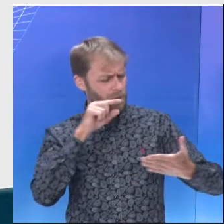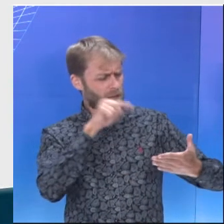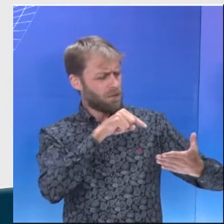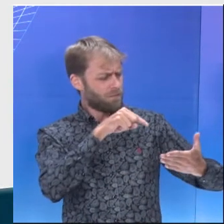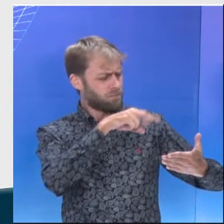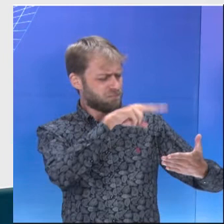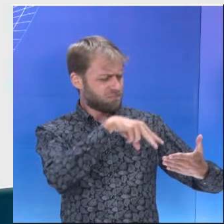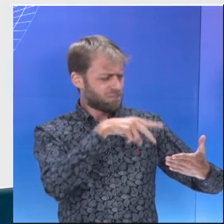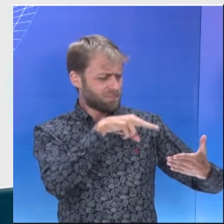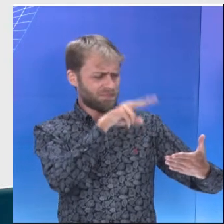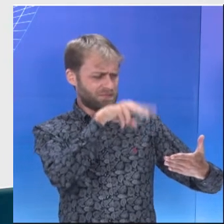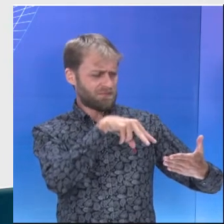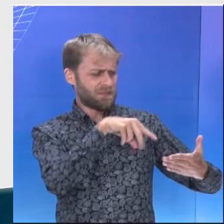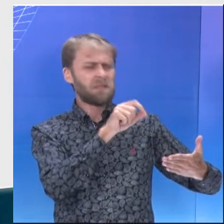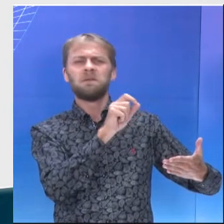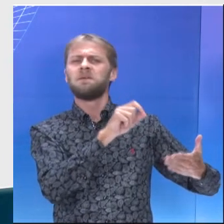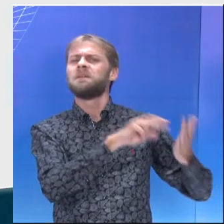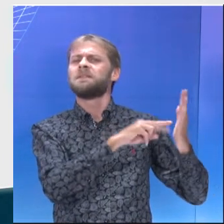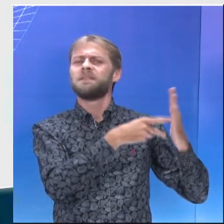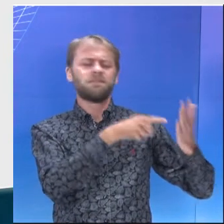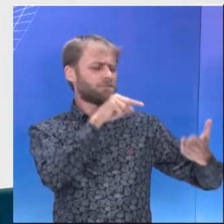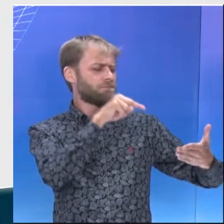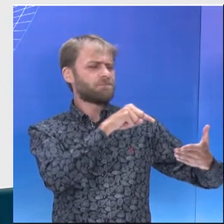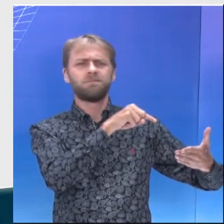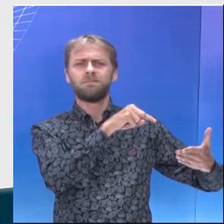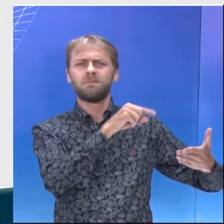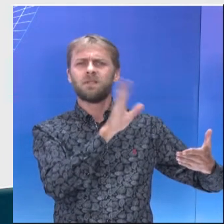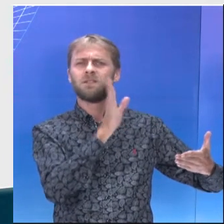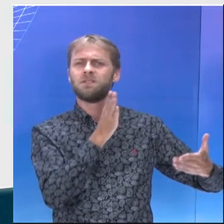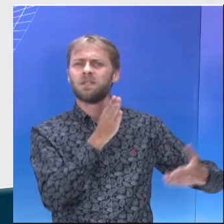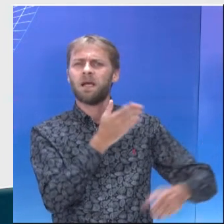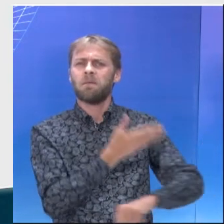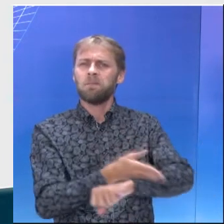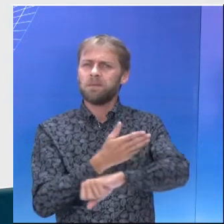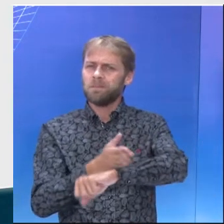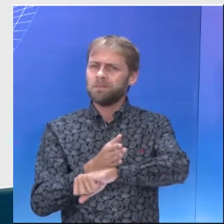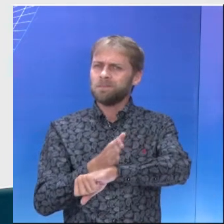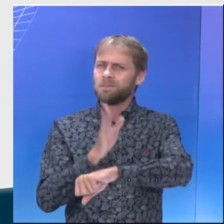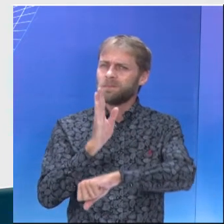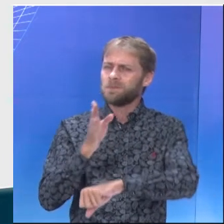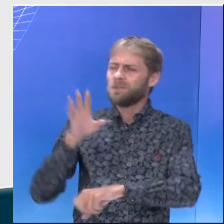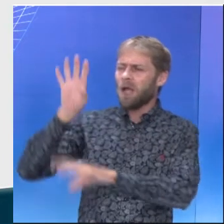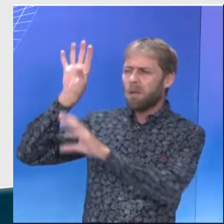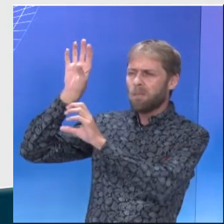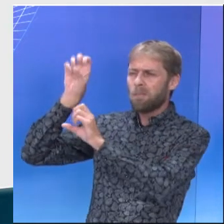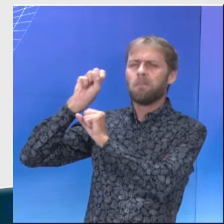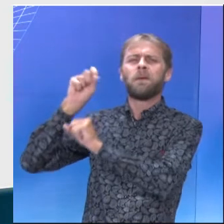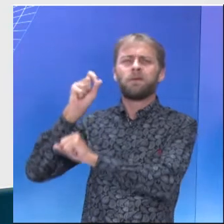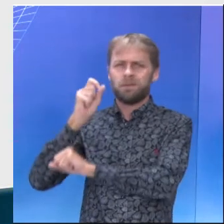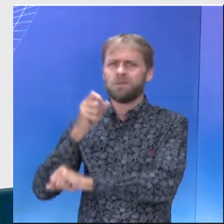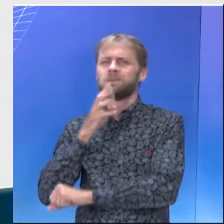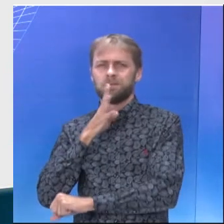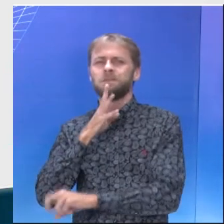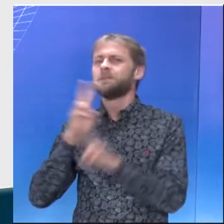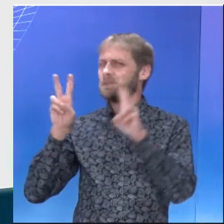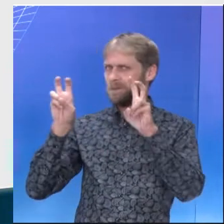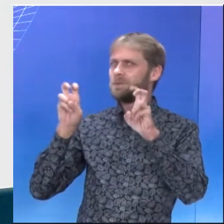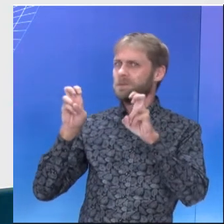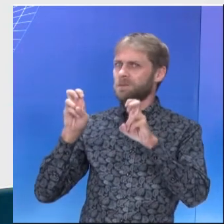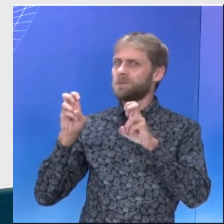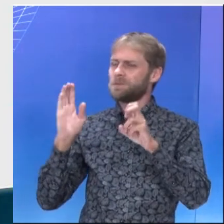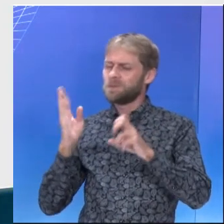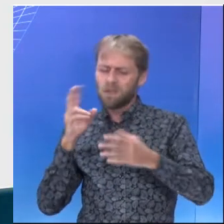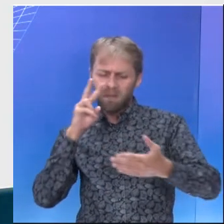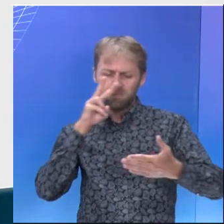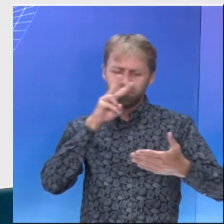está dizendo. Porque eu já vou preparada, eu já puxo todo aquele conhecimento que eu possuo sobre o assunto e vou